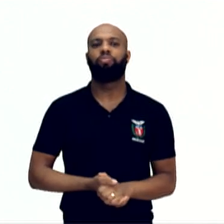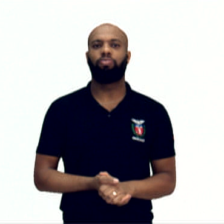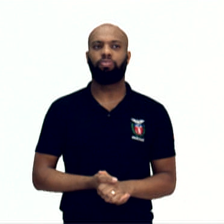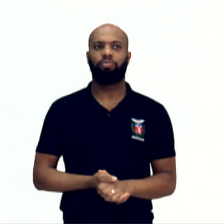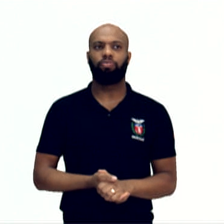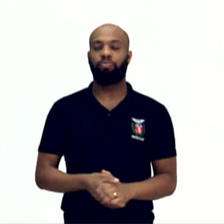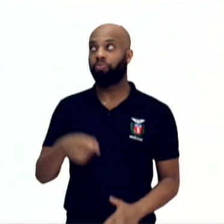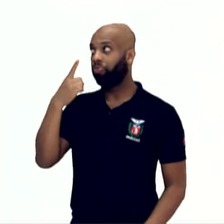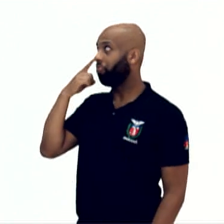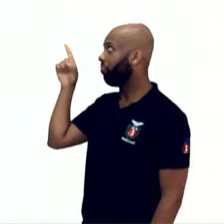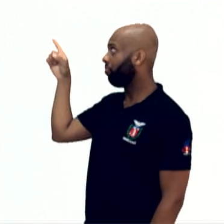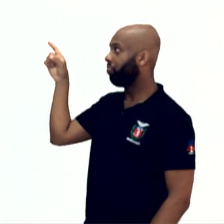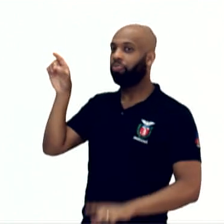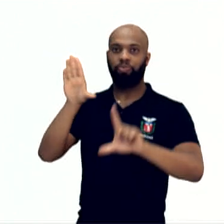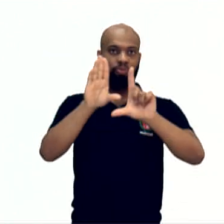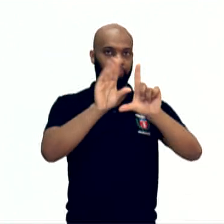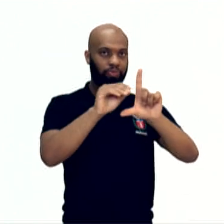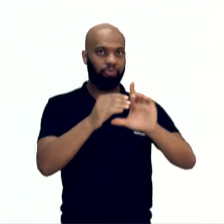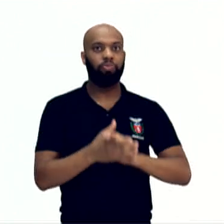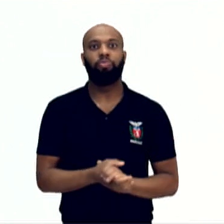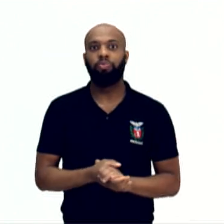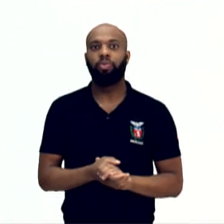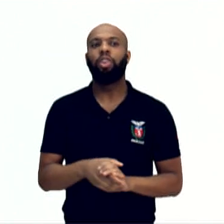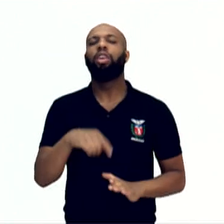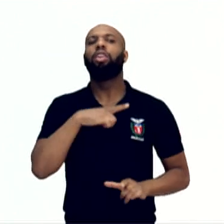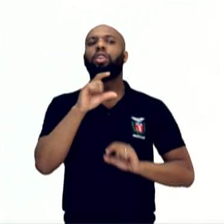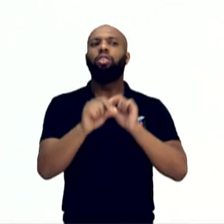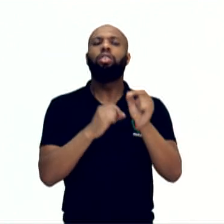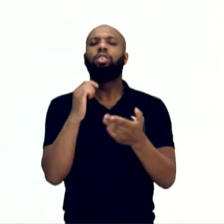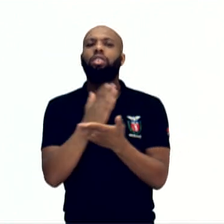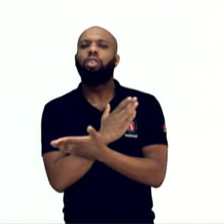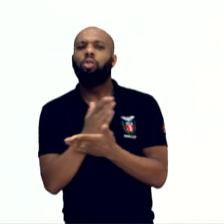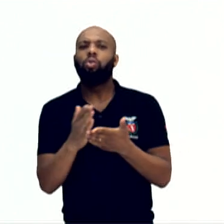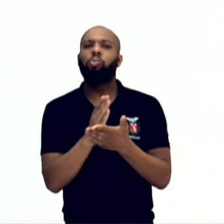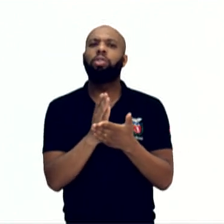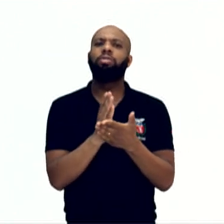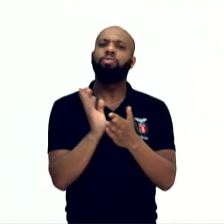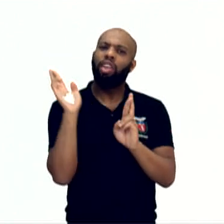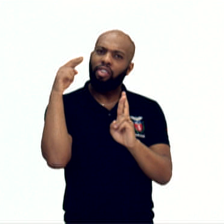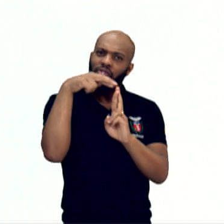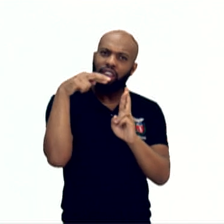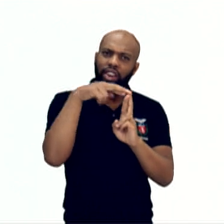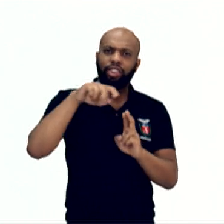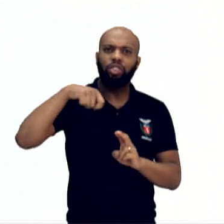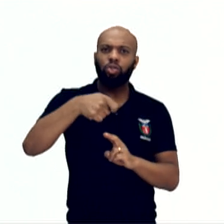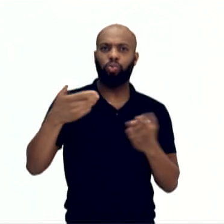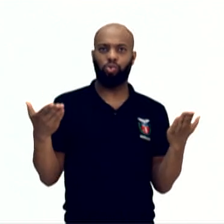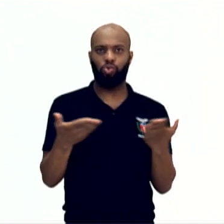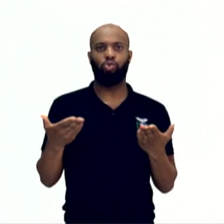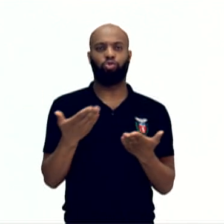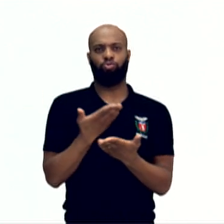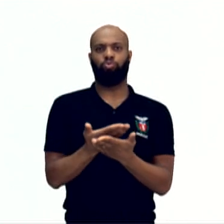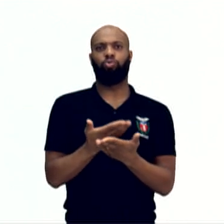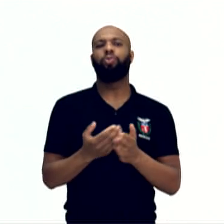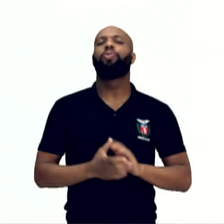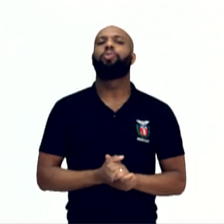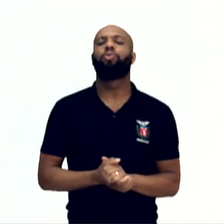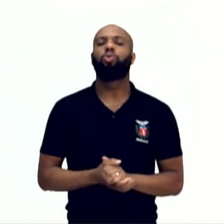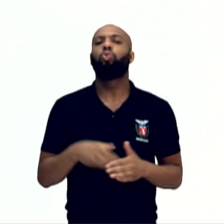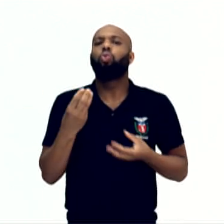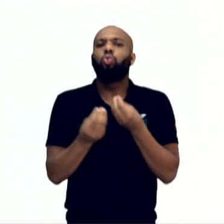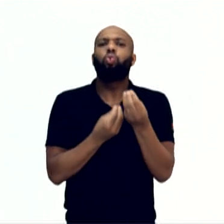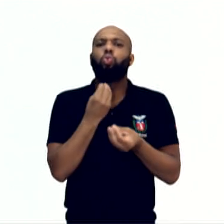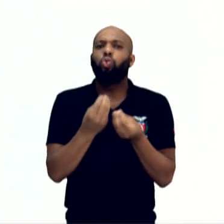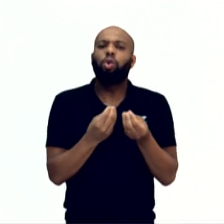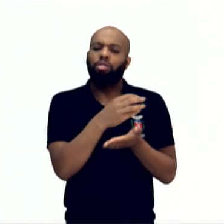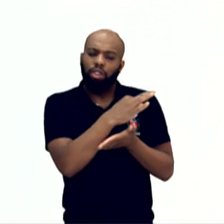para esse código. E aí vocês vão encontrar algumas pistas, algumas referências para essa nossa reflexão. Então, como é que esse